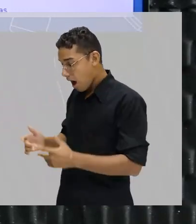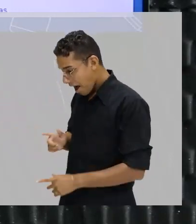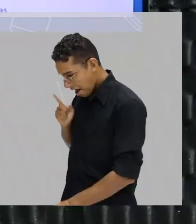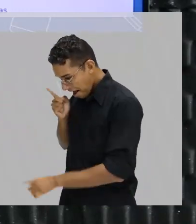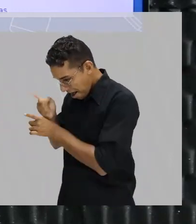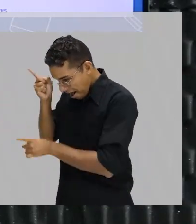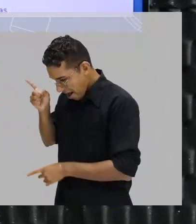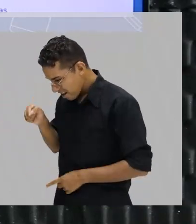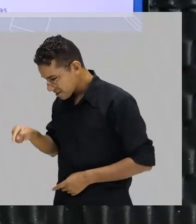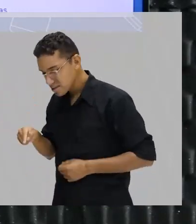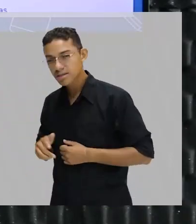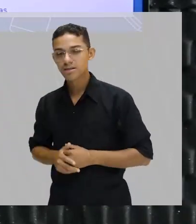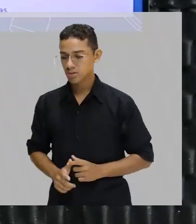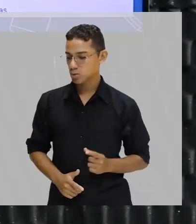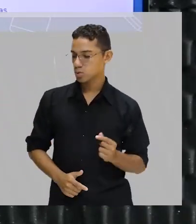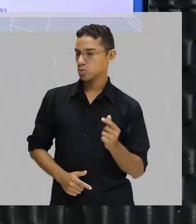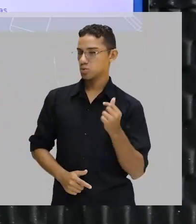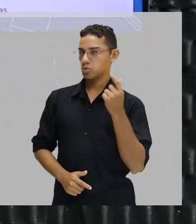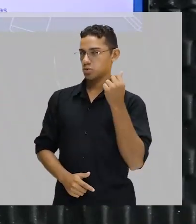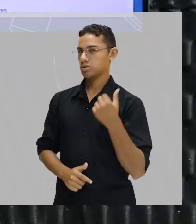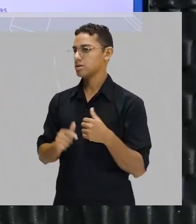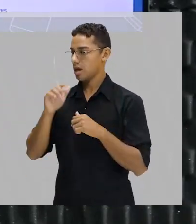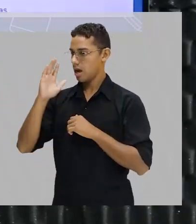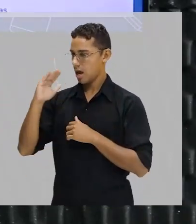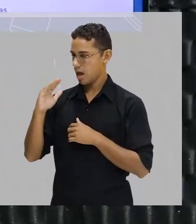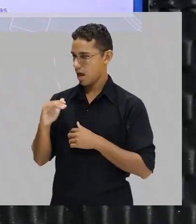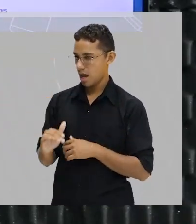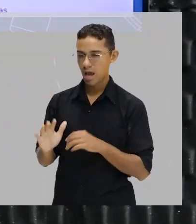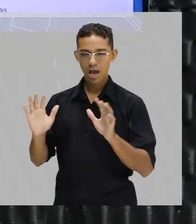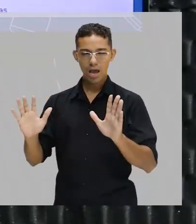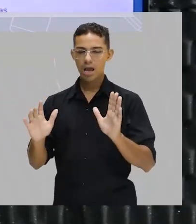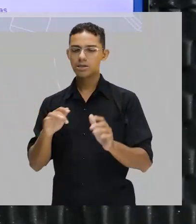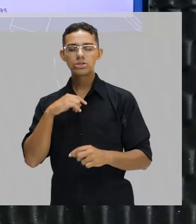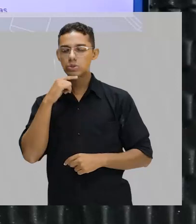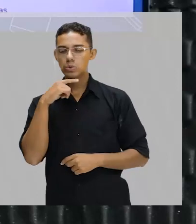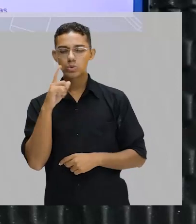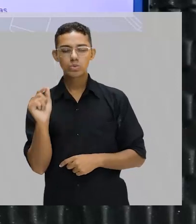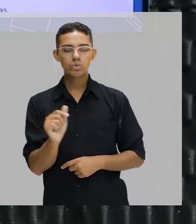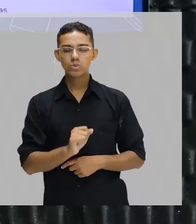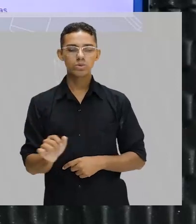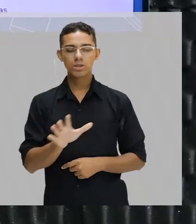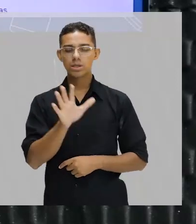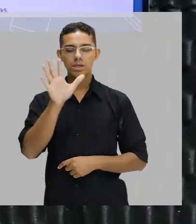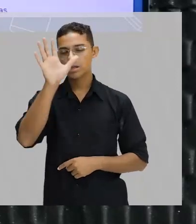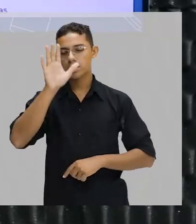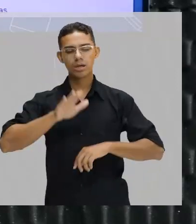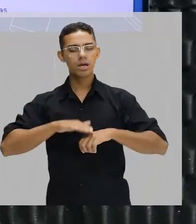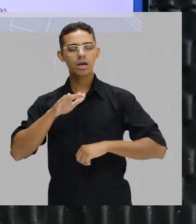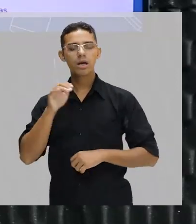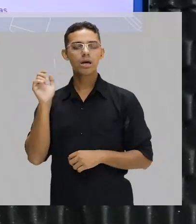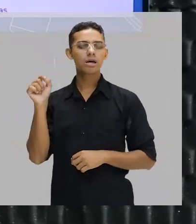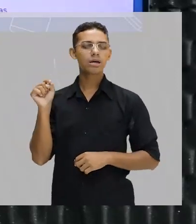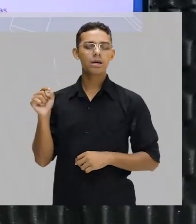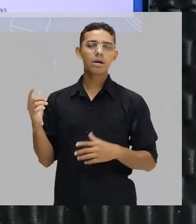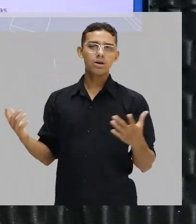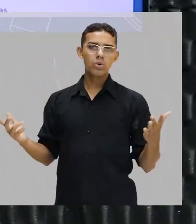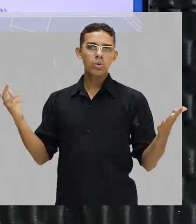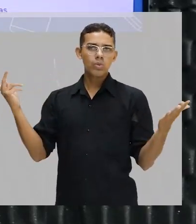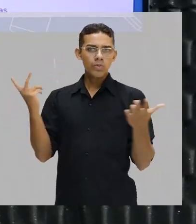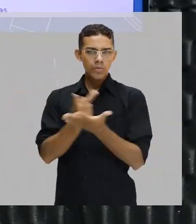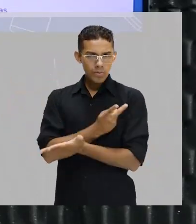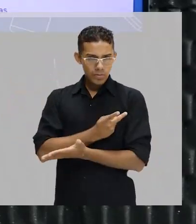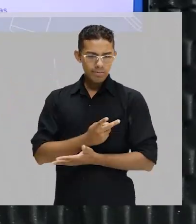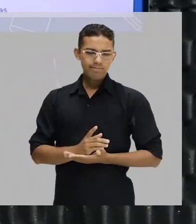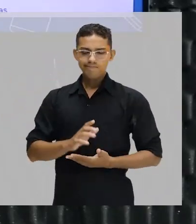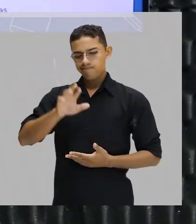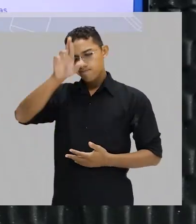cobrando um valor, que sabe que esse valor não é capaz de cobrir os gastos adequados, vai trazer o quê? Prejuízo.